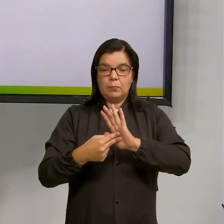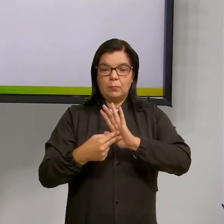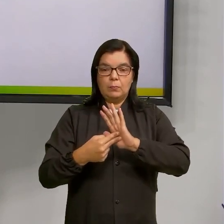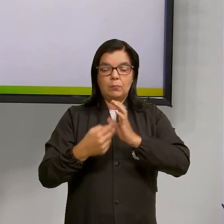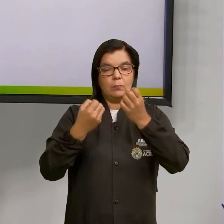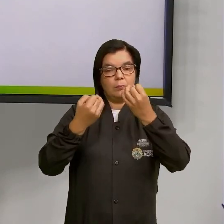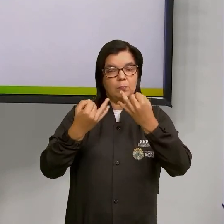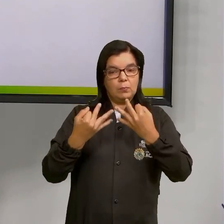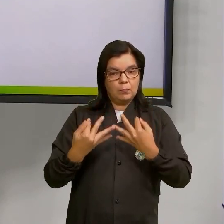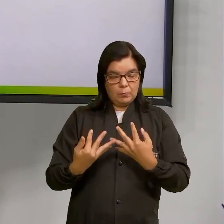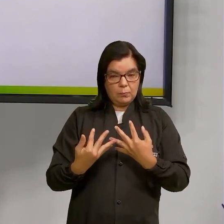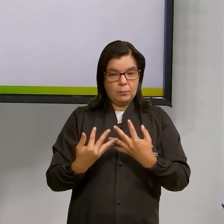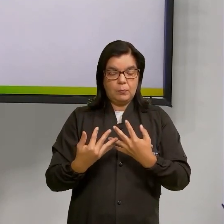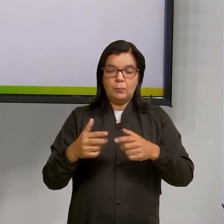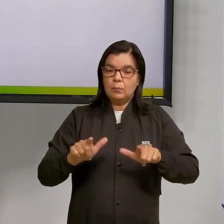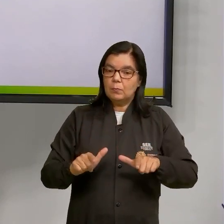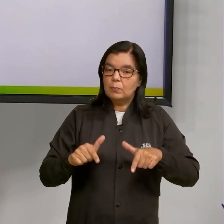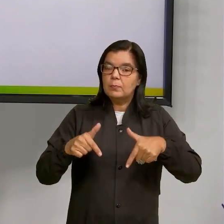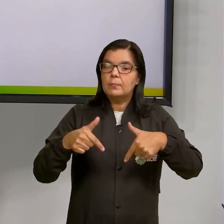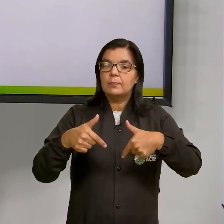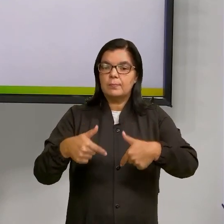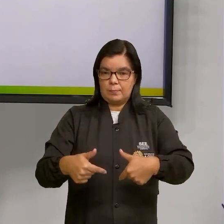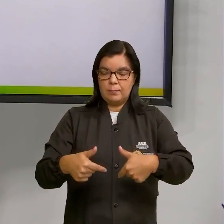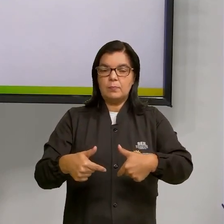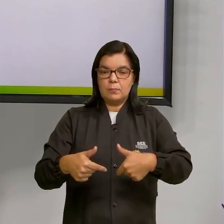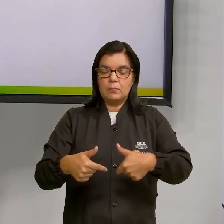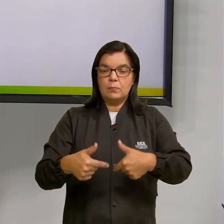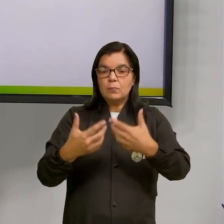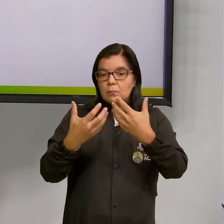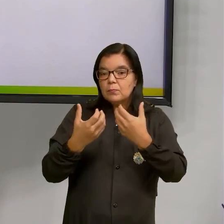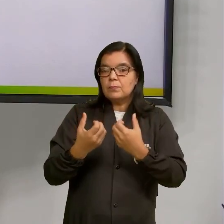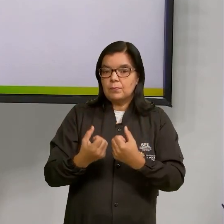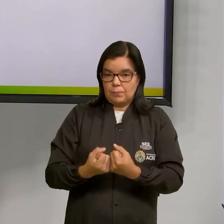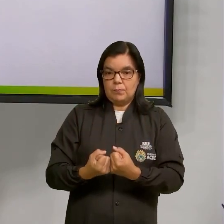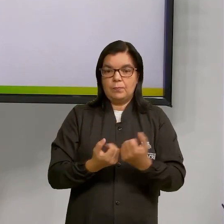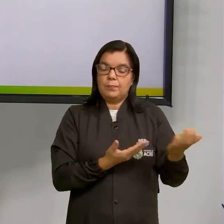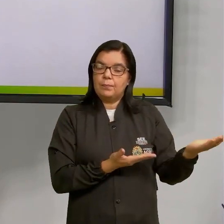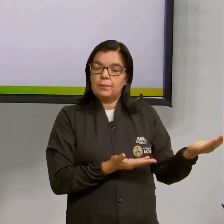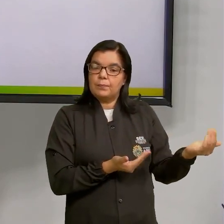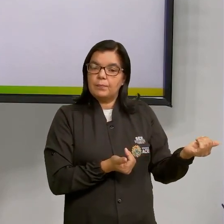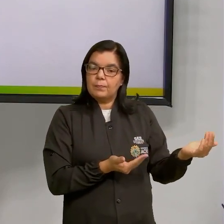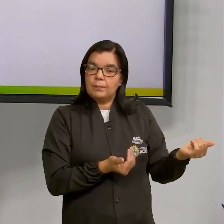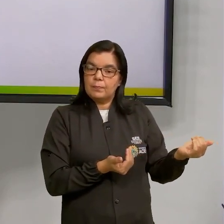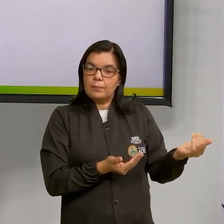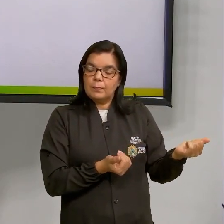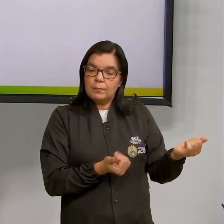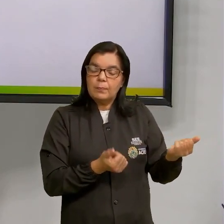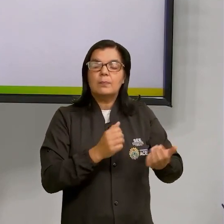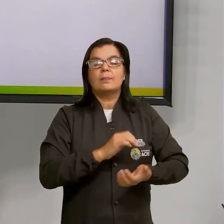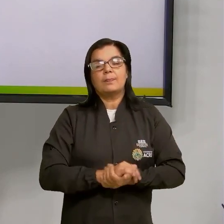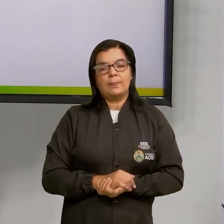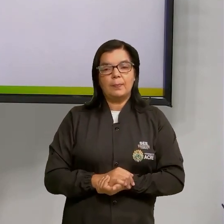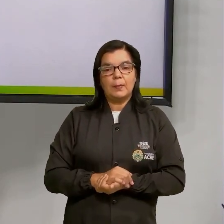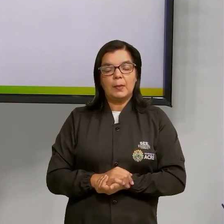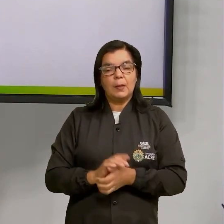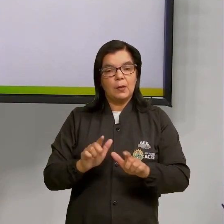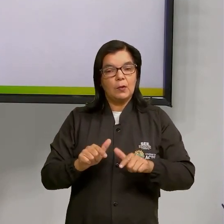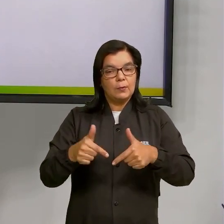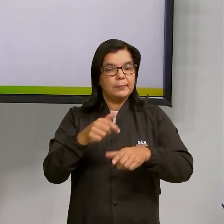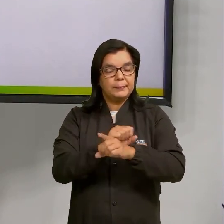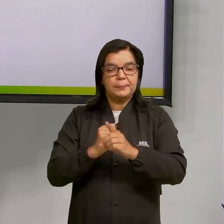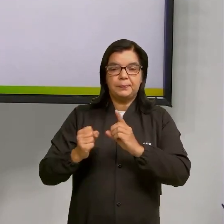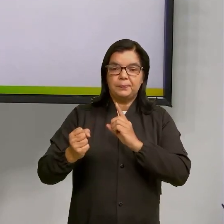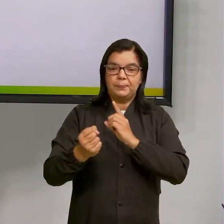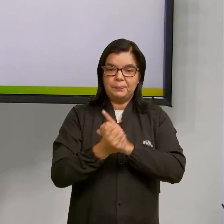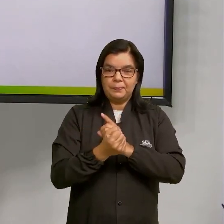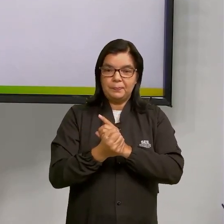diz respeito à mobilização e à adesão, no caso dos jovens, em relação aos movimentos